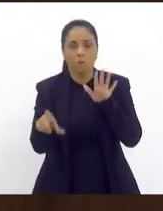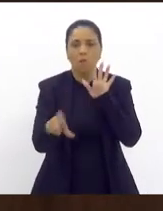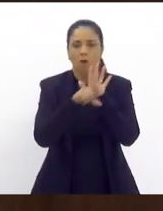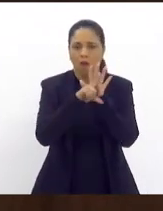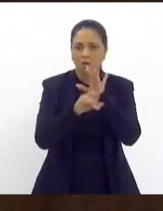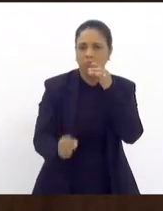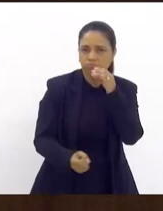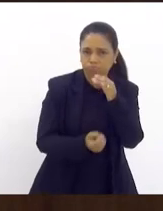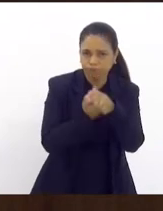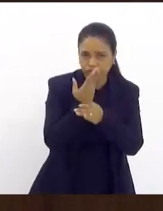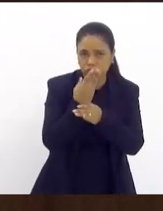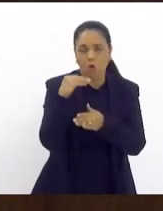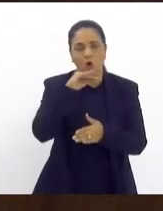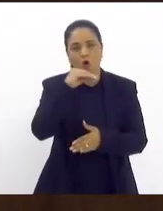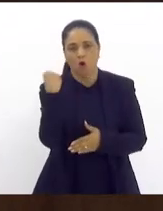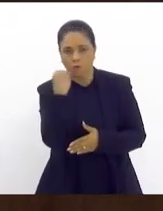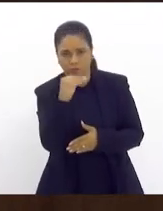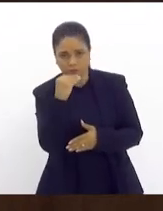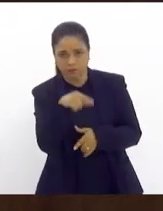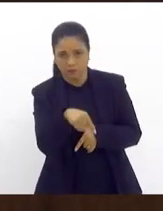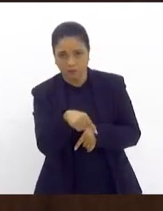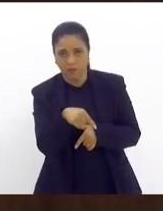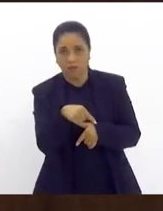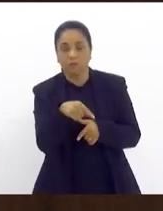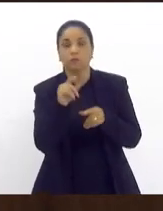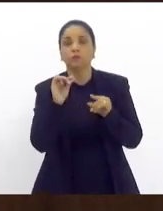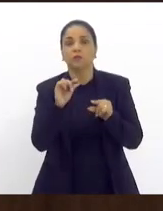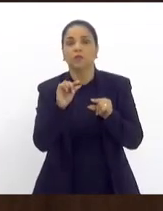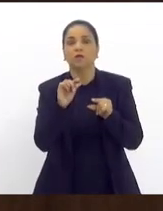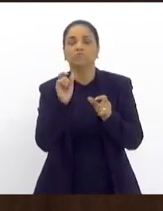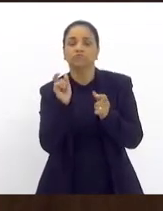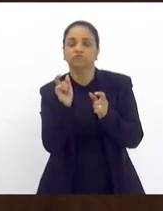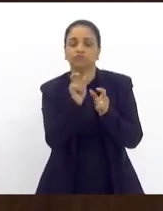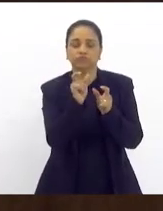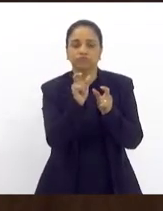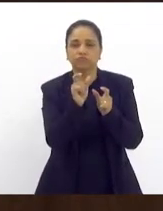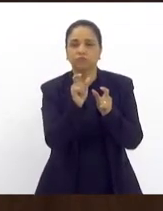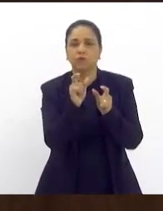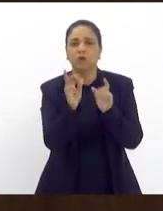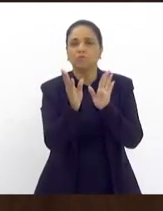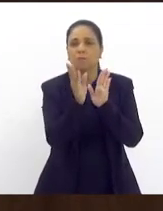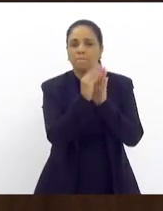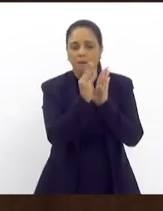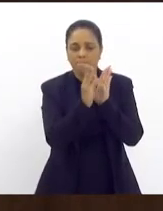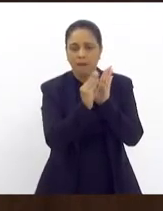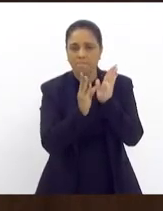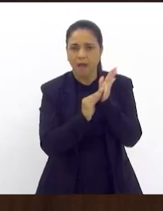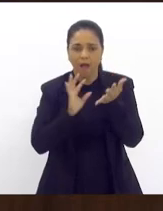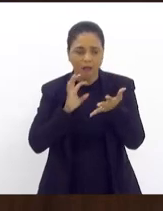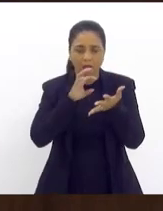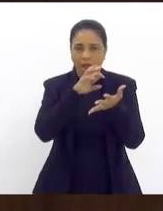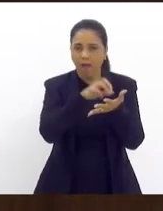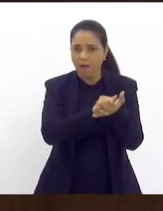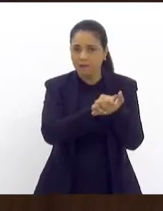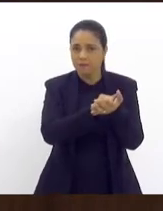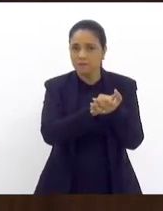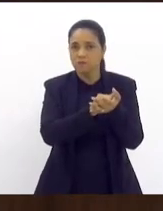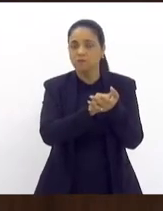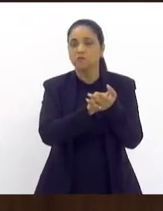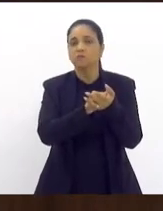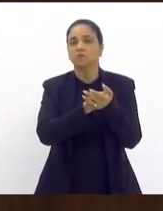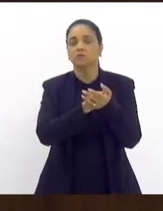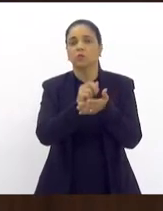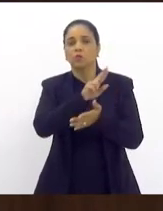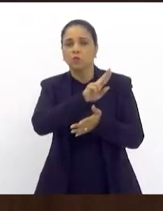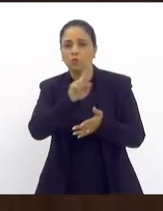é inserindo na nomenclatura dos registros uma nomenclatura